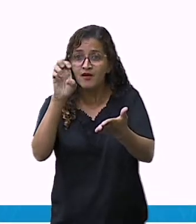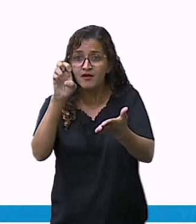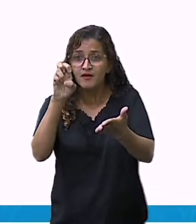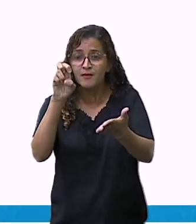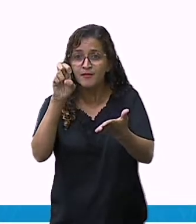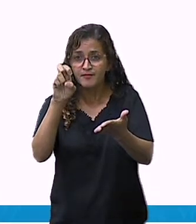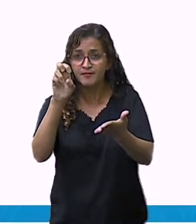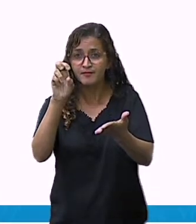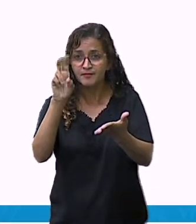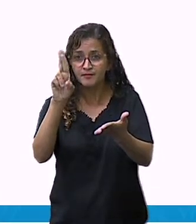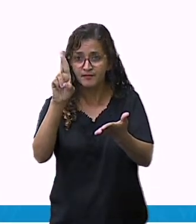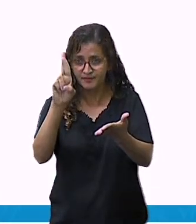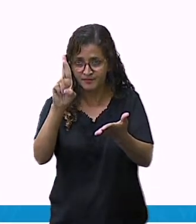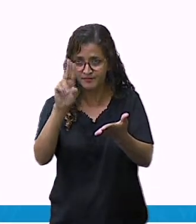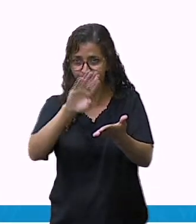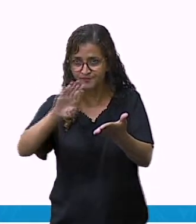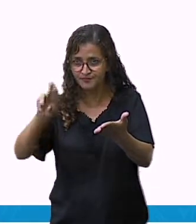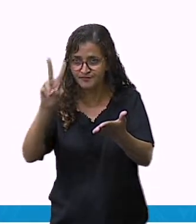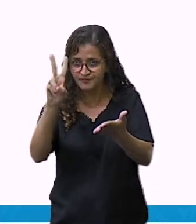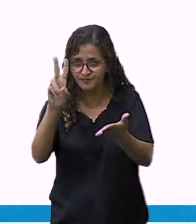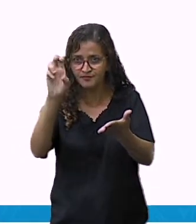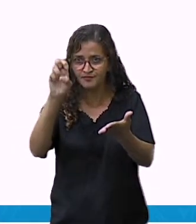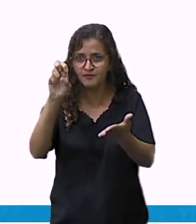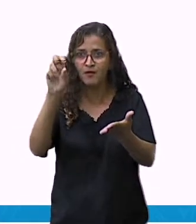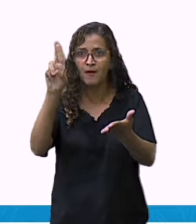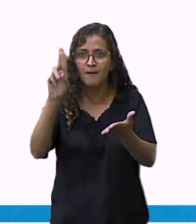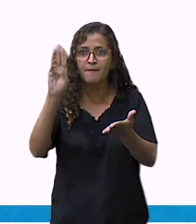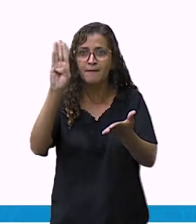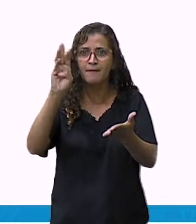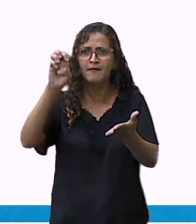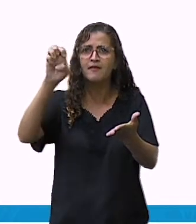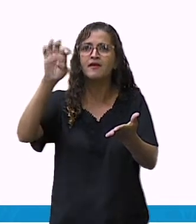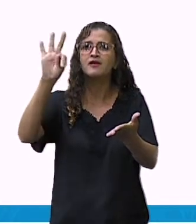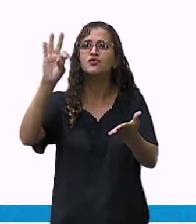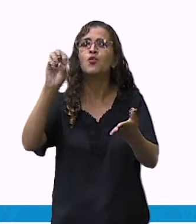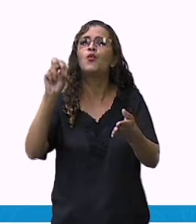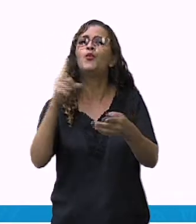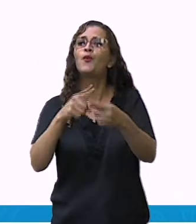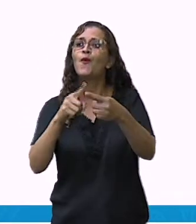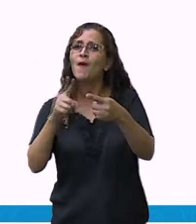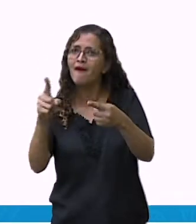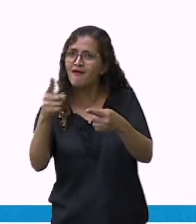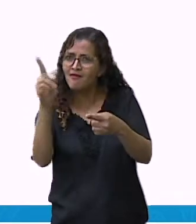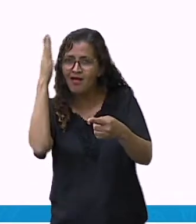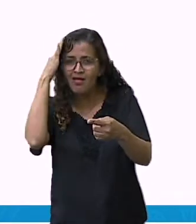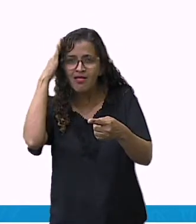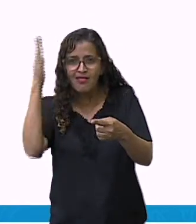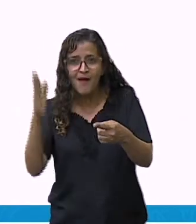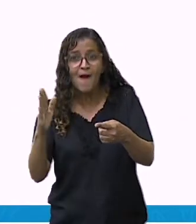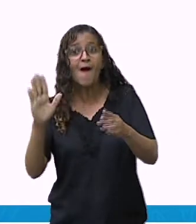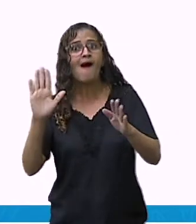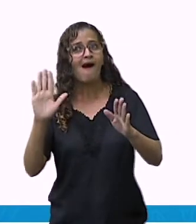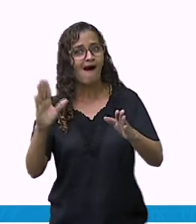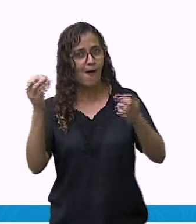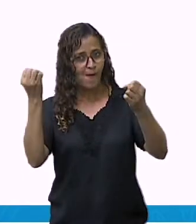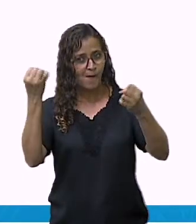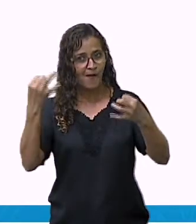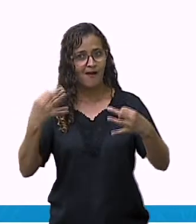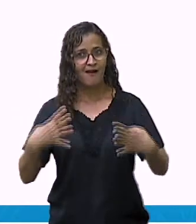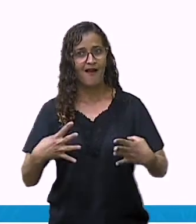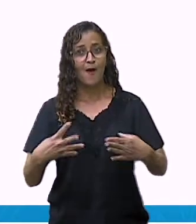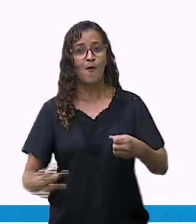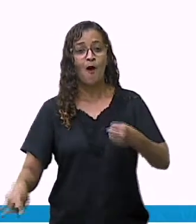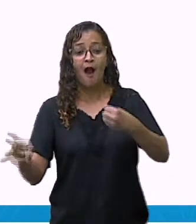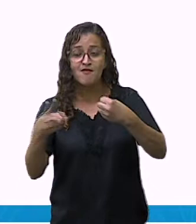porque elas são verbos e elas estão lá sempre no particípio,